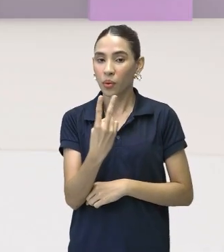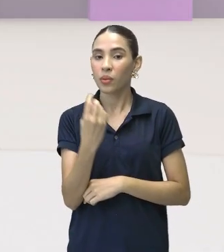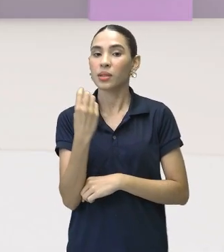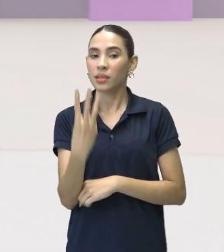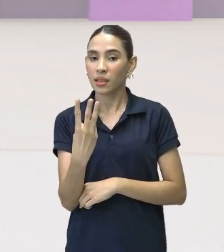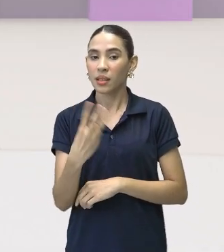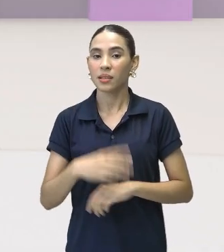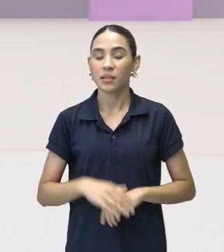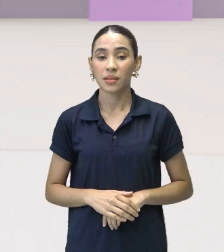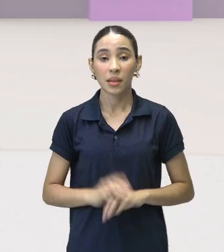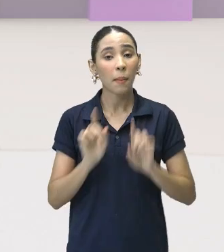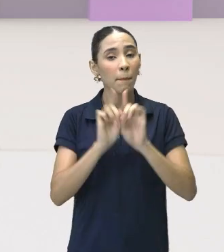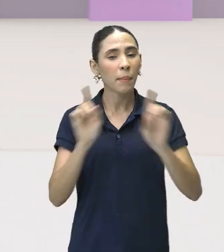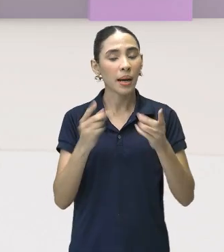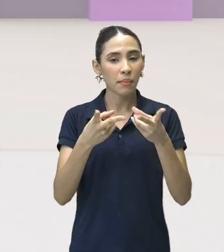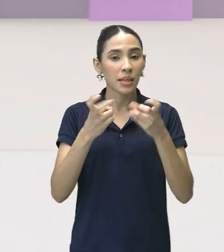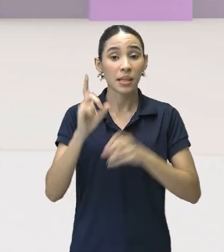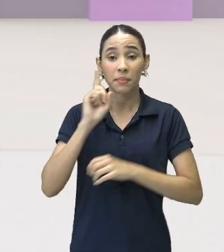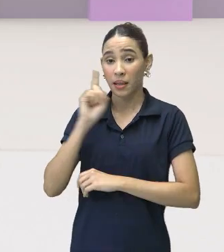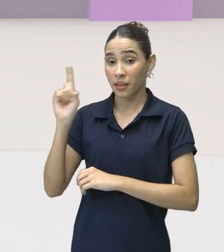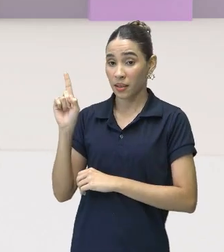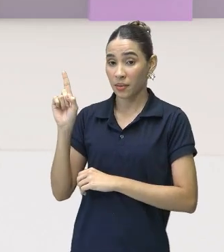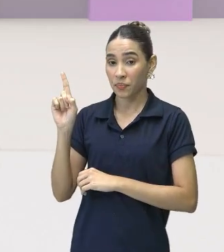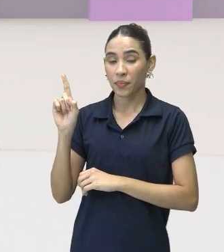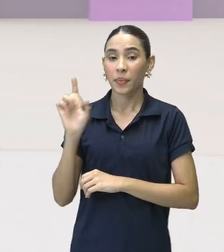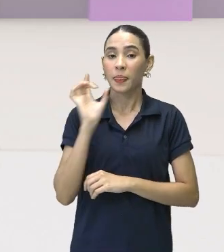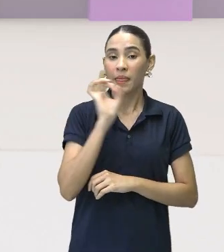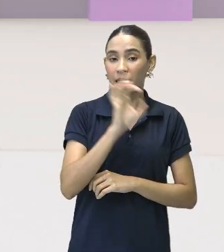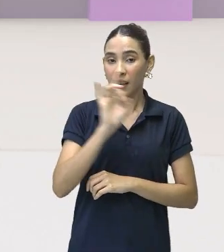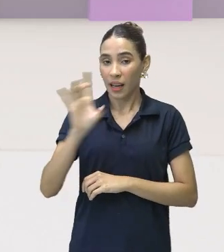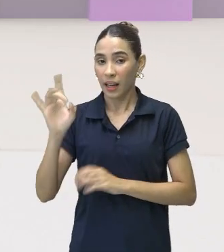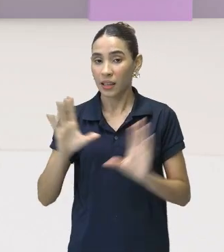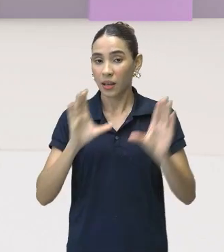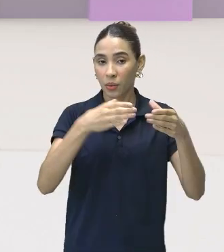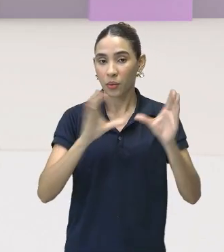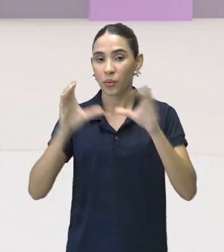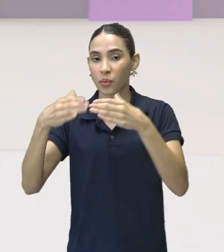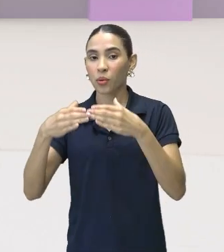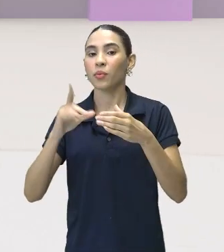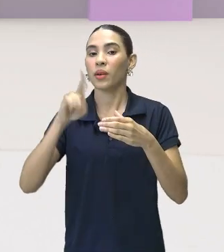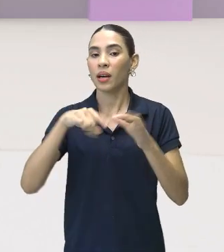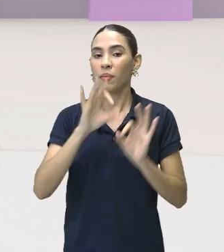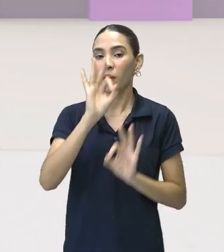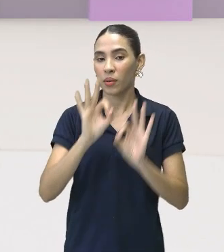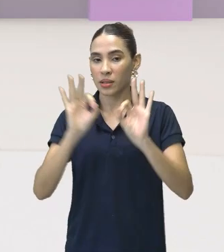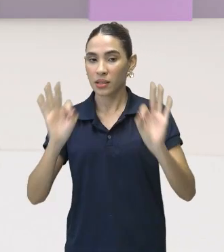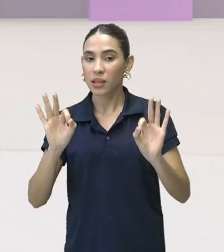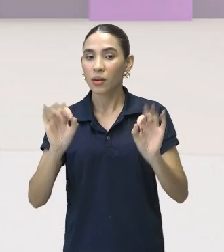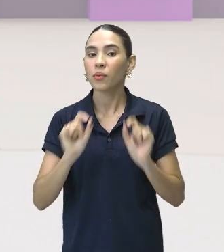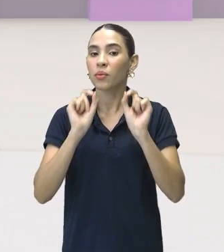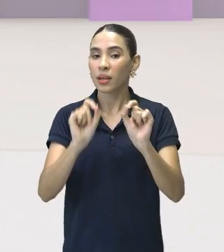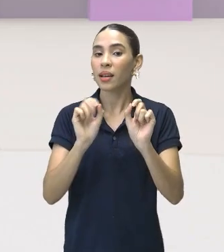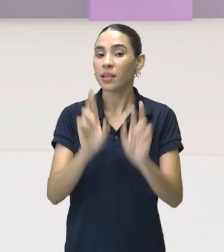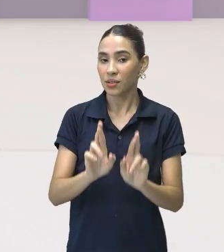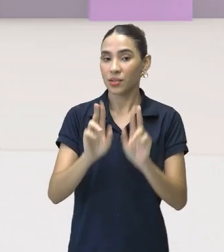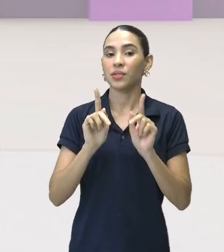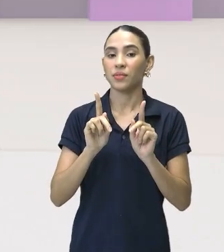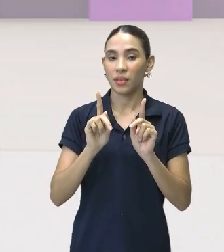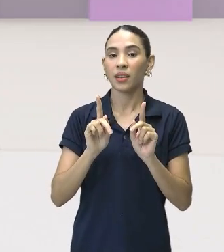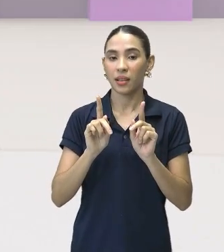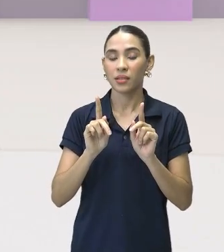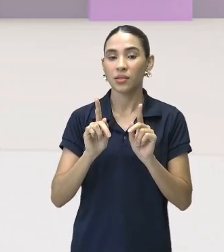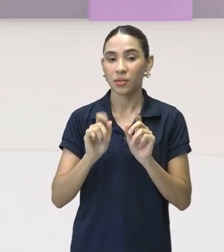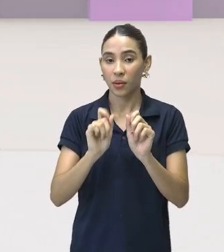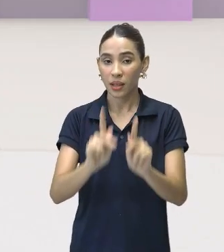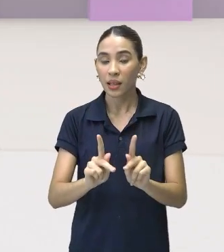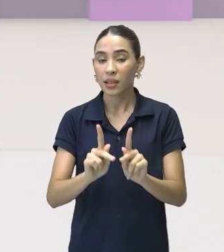e 3. Mas observe que, para cada conjunto, eles estão organizados de forma diferente,